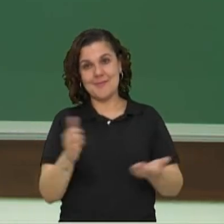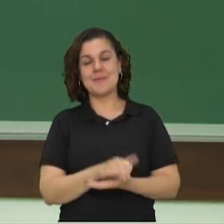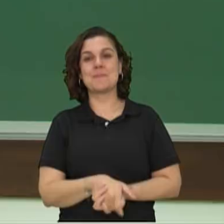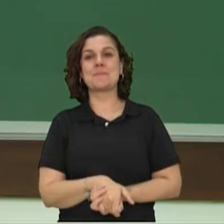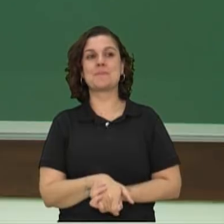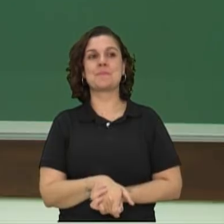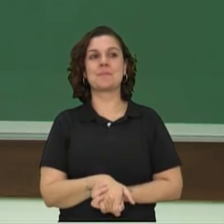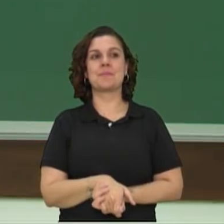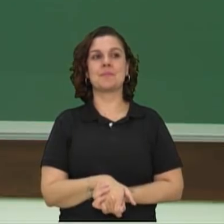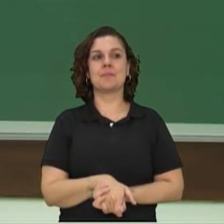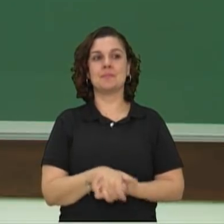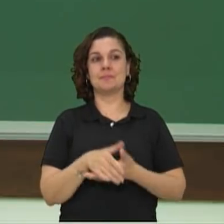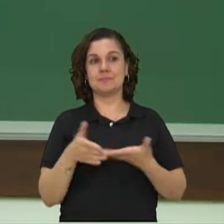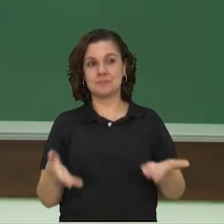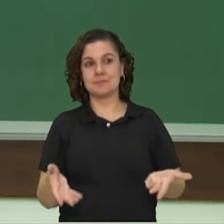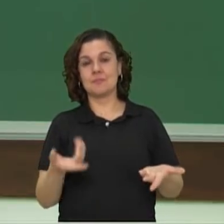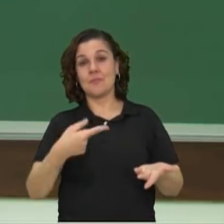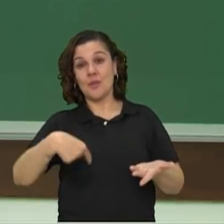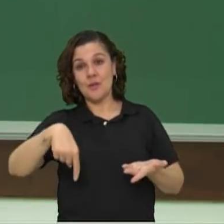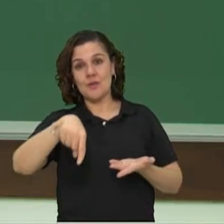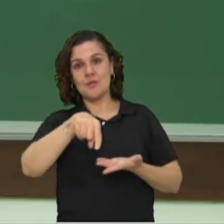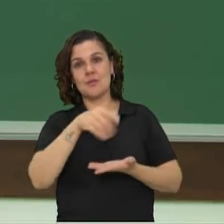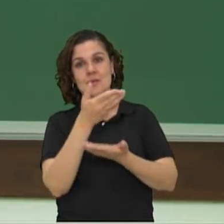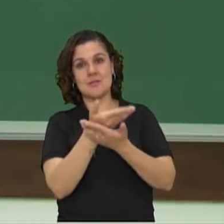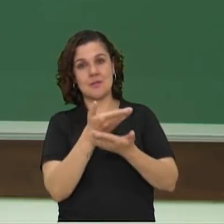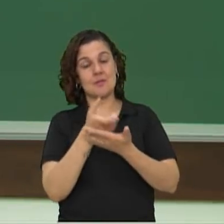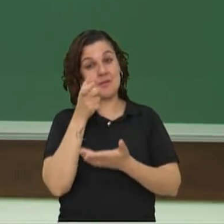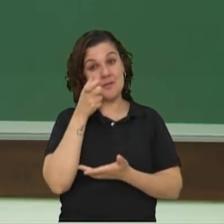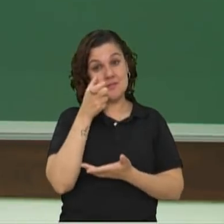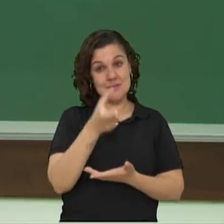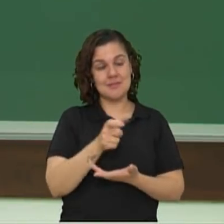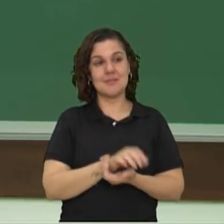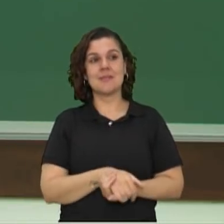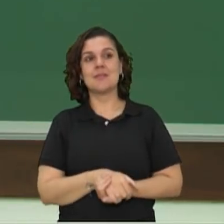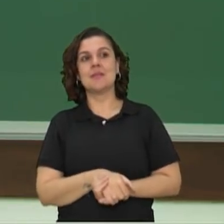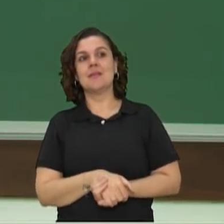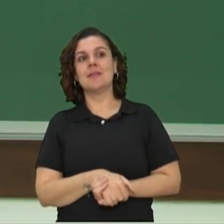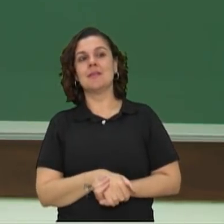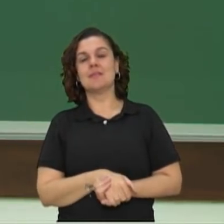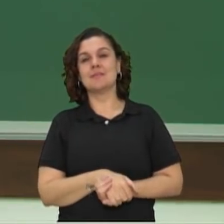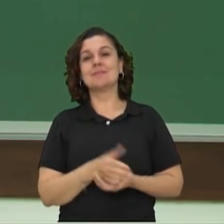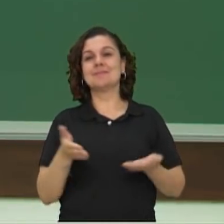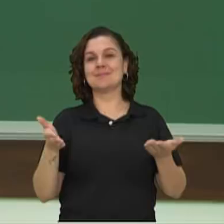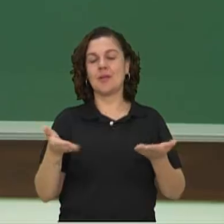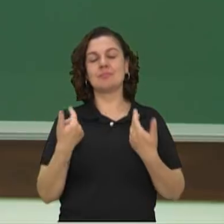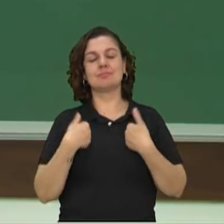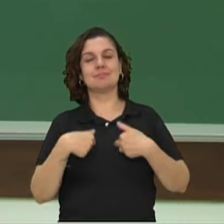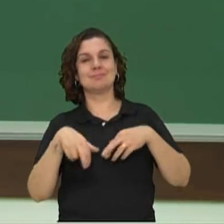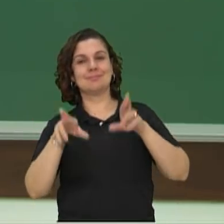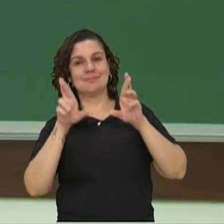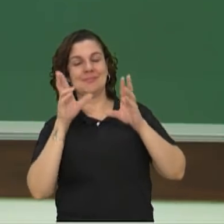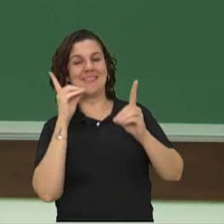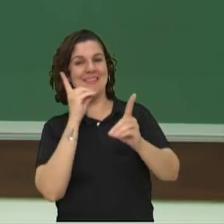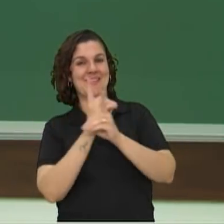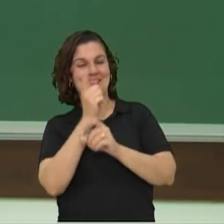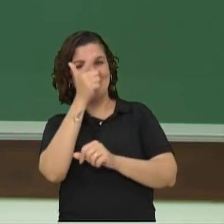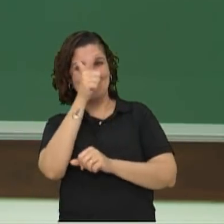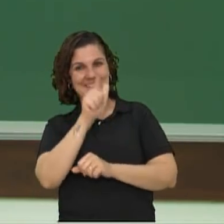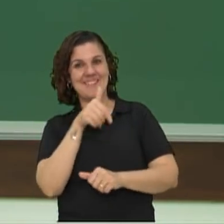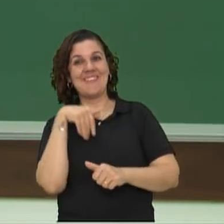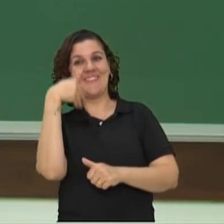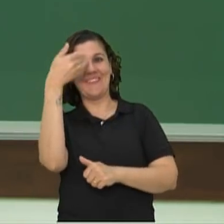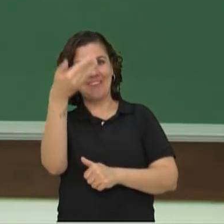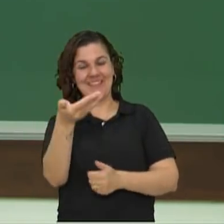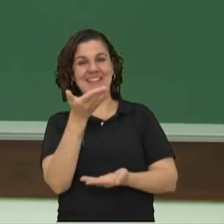né? Perante ao que vocês assistiram essa aula, né? E espero revê-los novamente